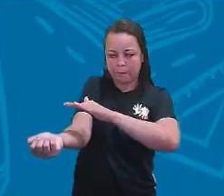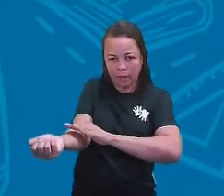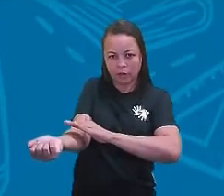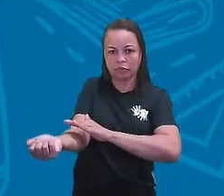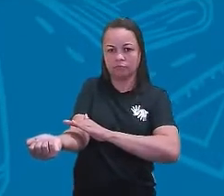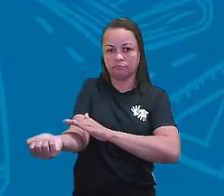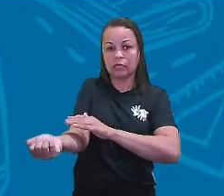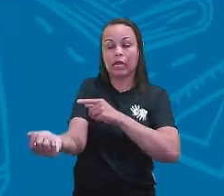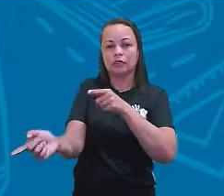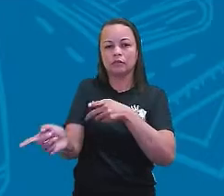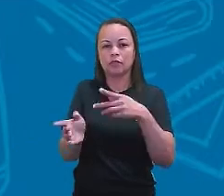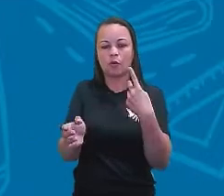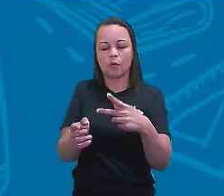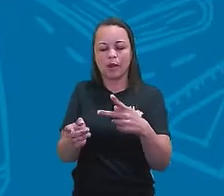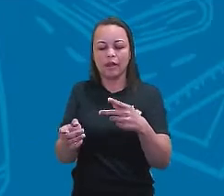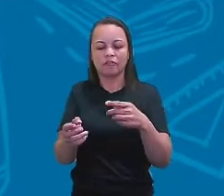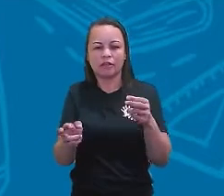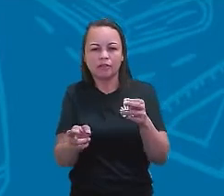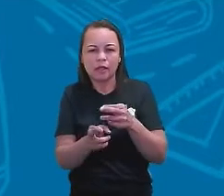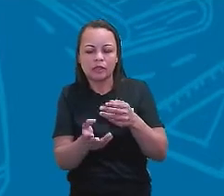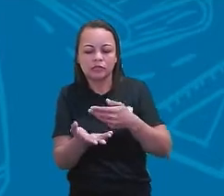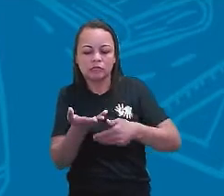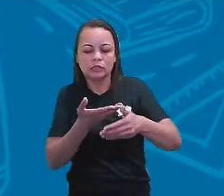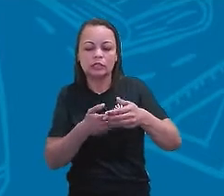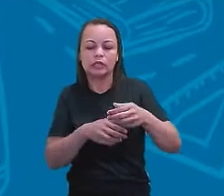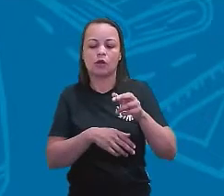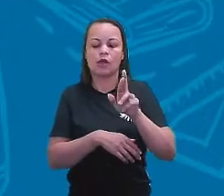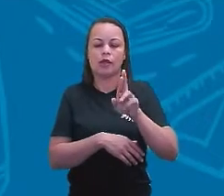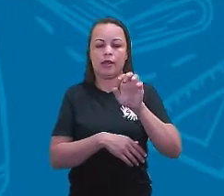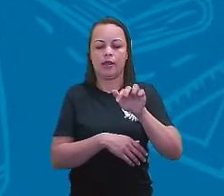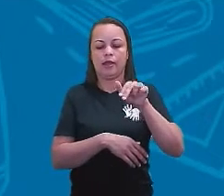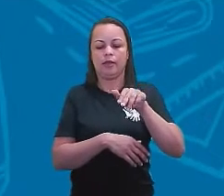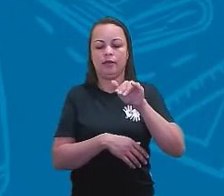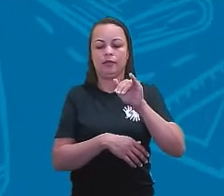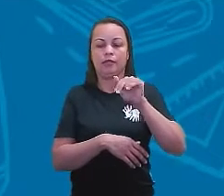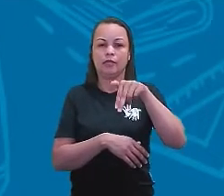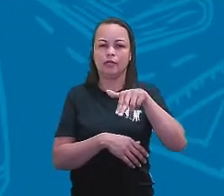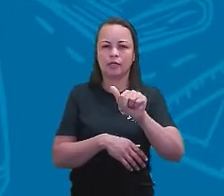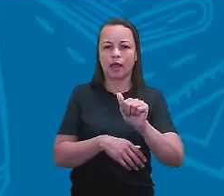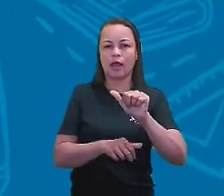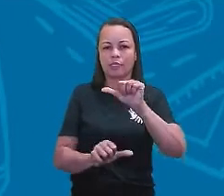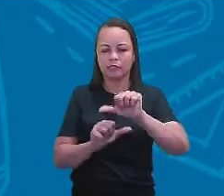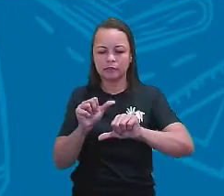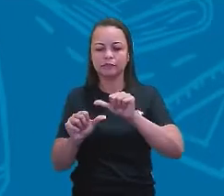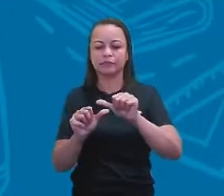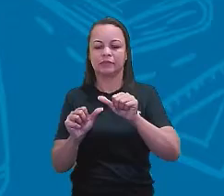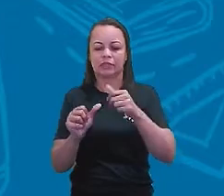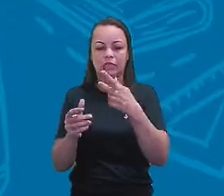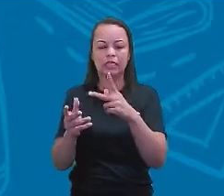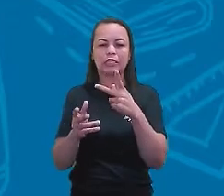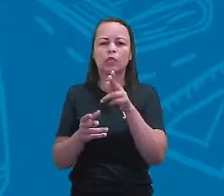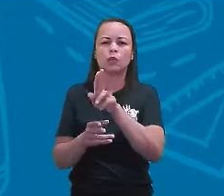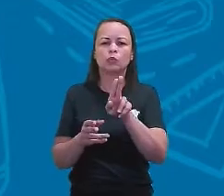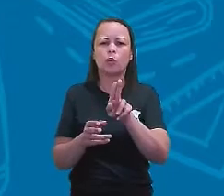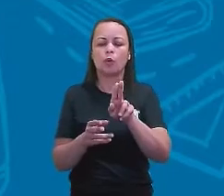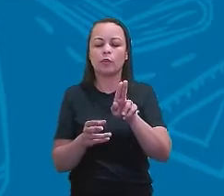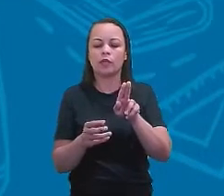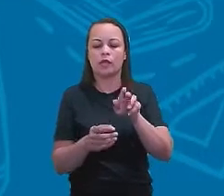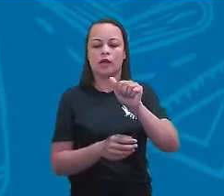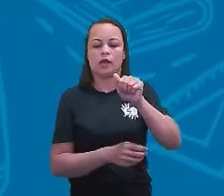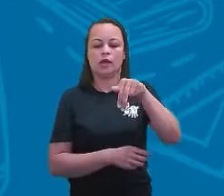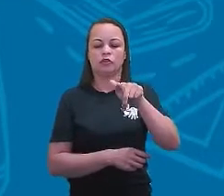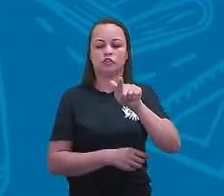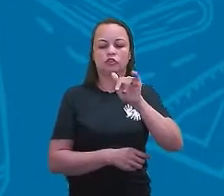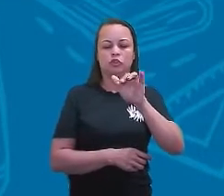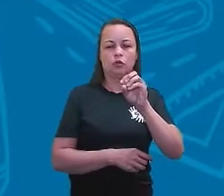interagir com a angiotensinogênio, transformando ela em quê? Em angiotensina 1, que ainda não